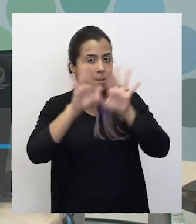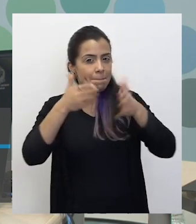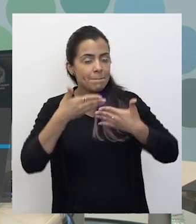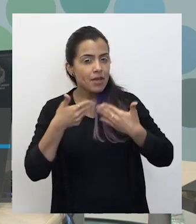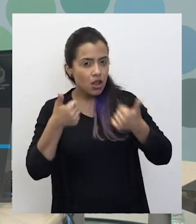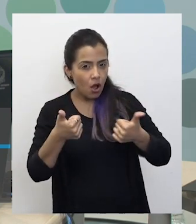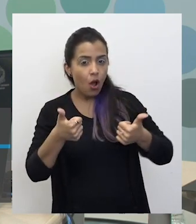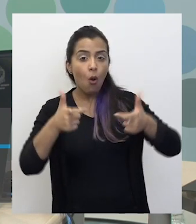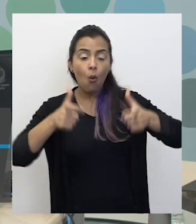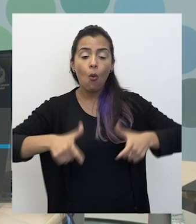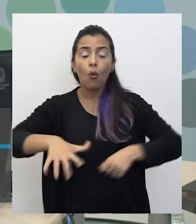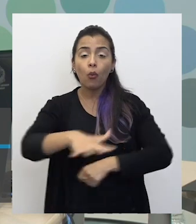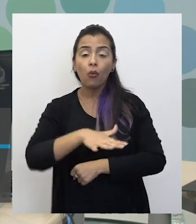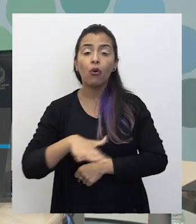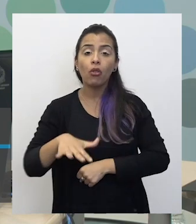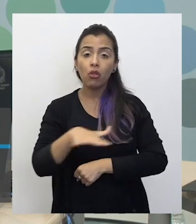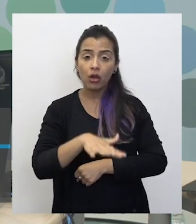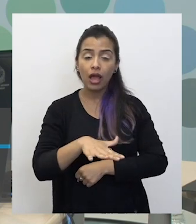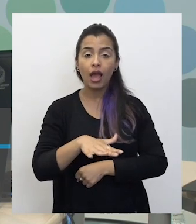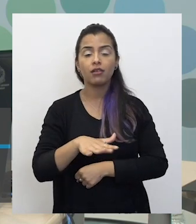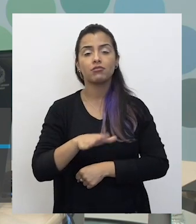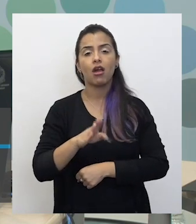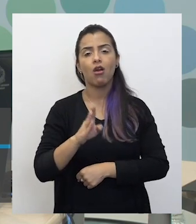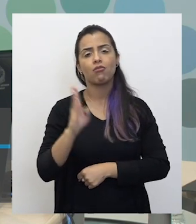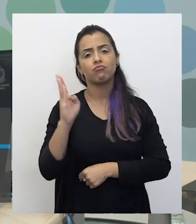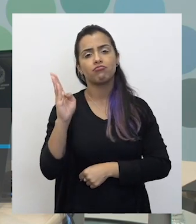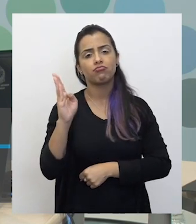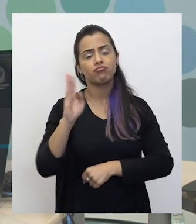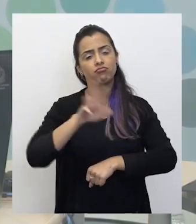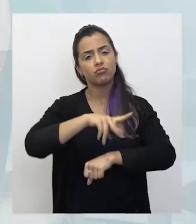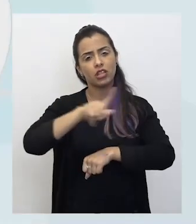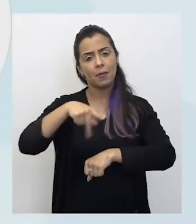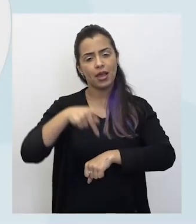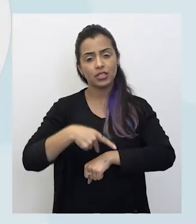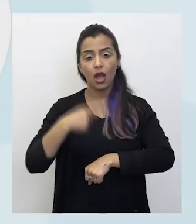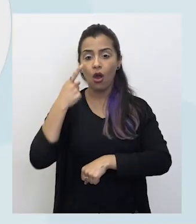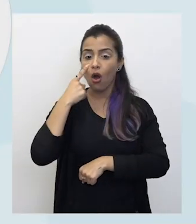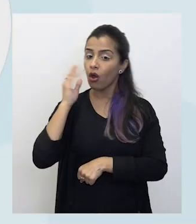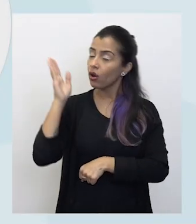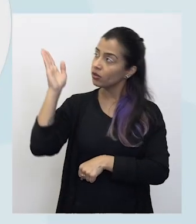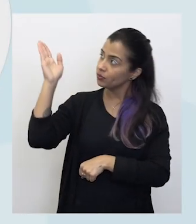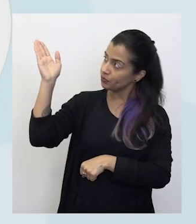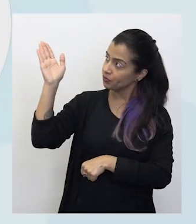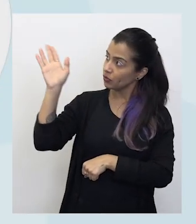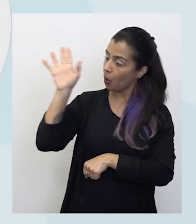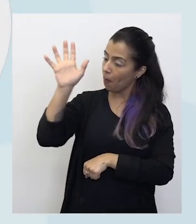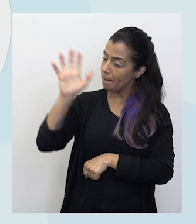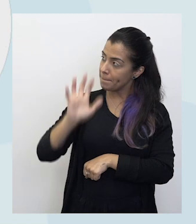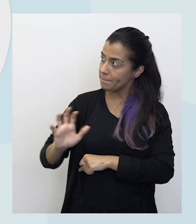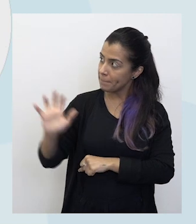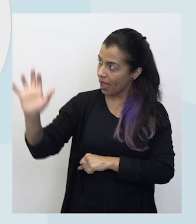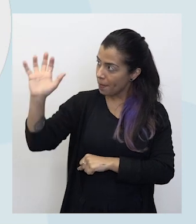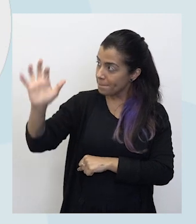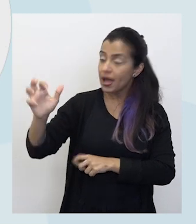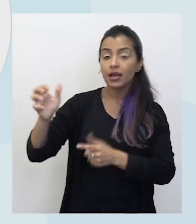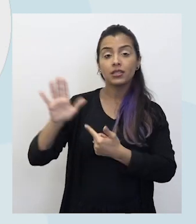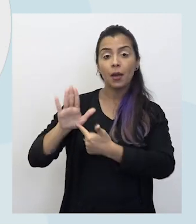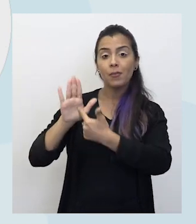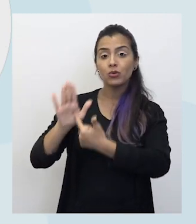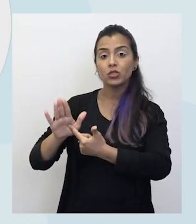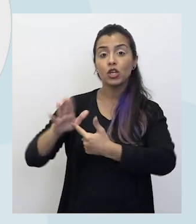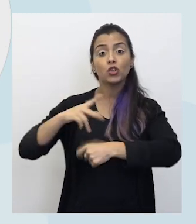está localizado aí os países que compõem o BRICS, acompanhe aí na tela um mapa que mostra aí